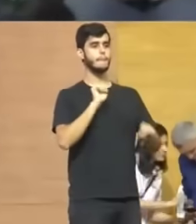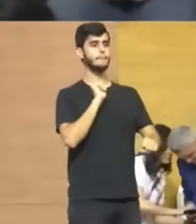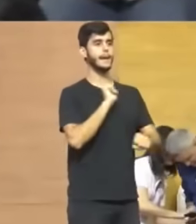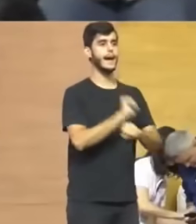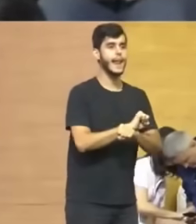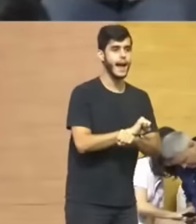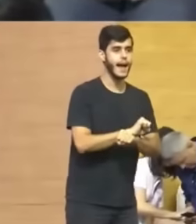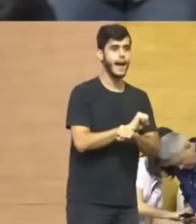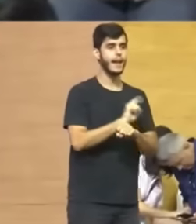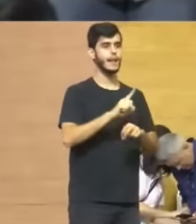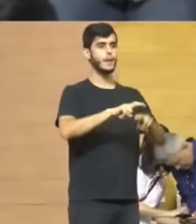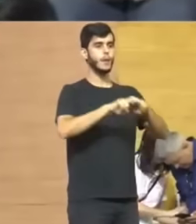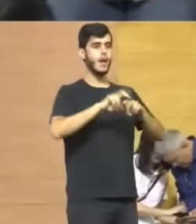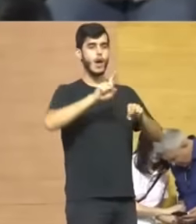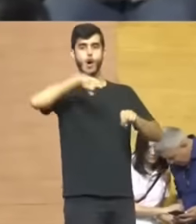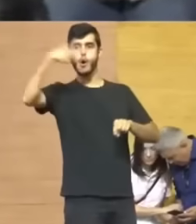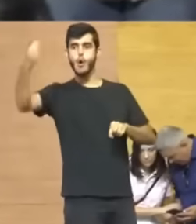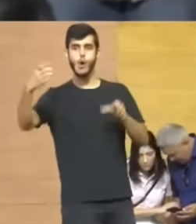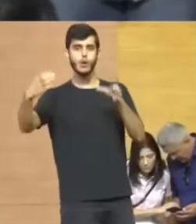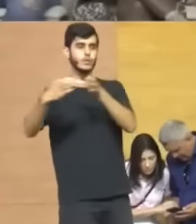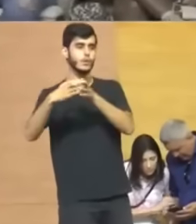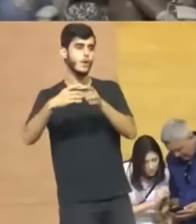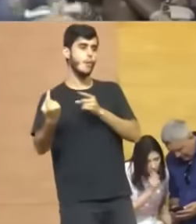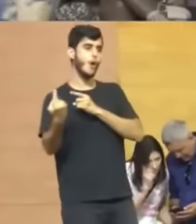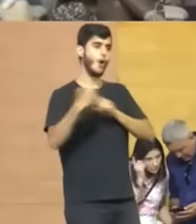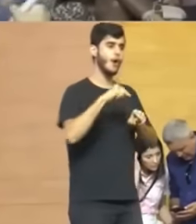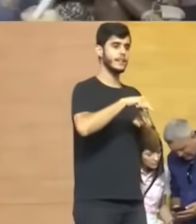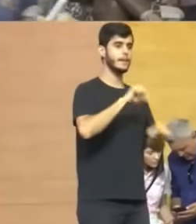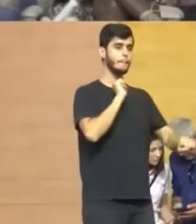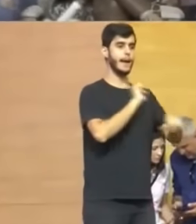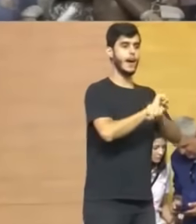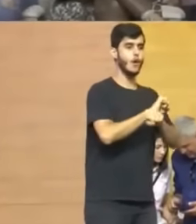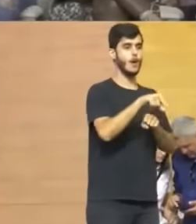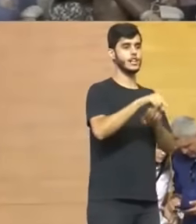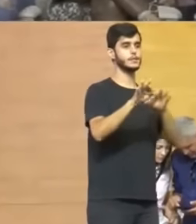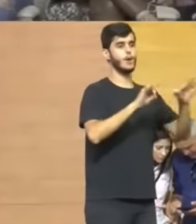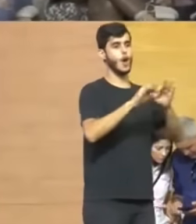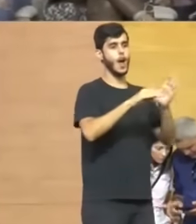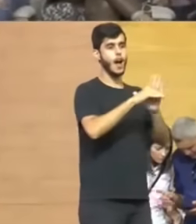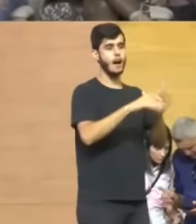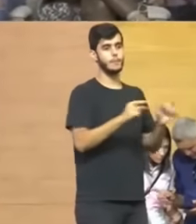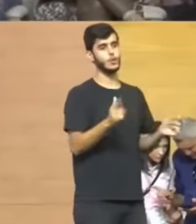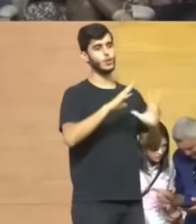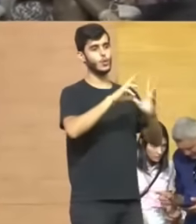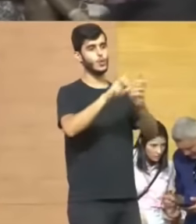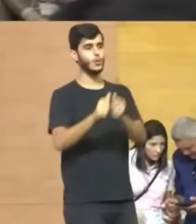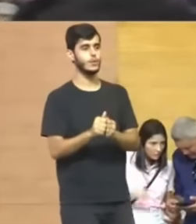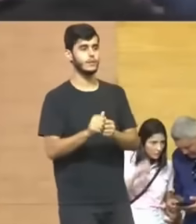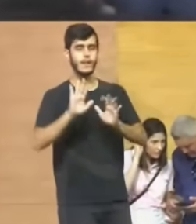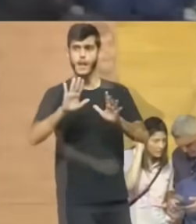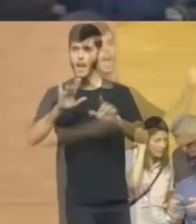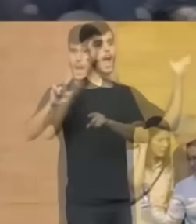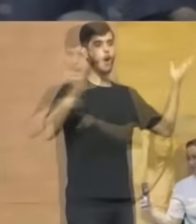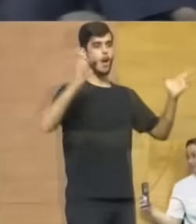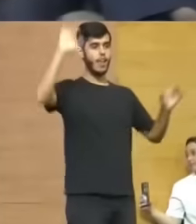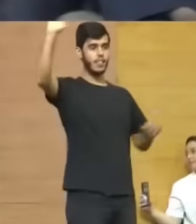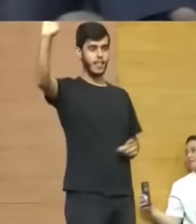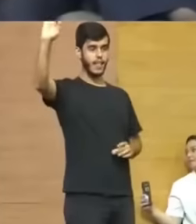é pela militância. Se der certo, não, cancela. A gente não pode deixar o nome deles em